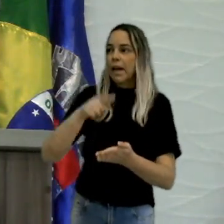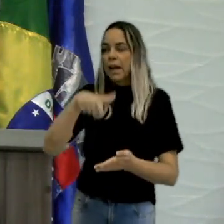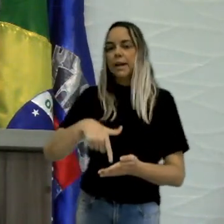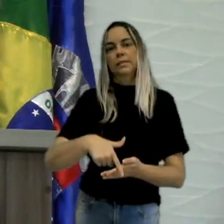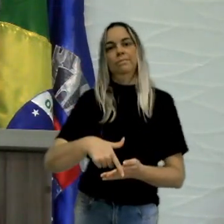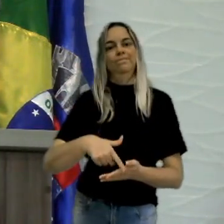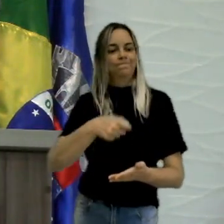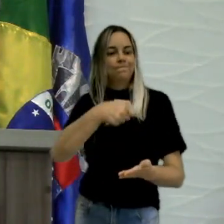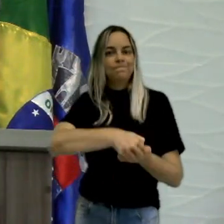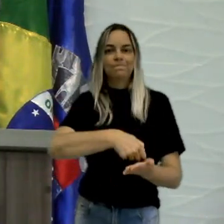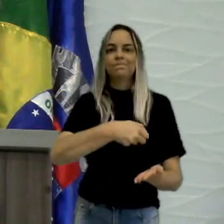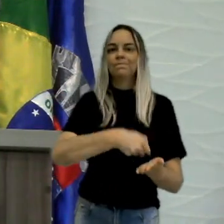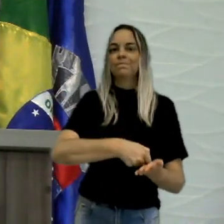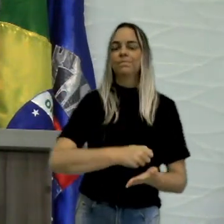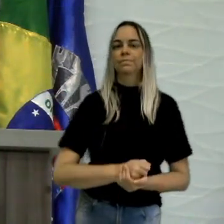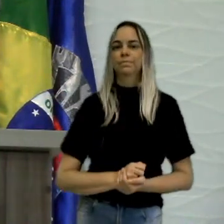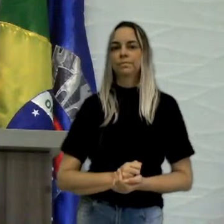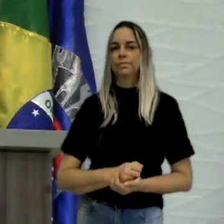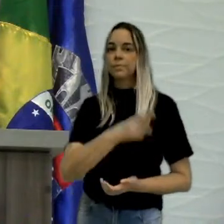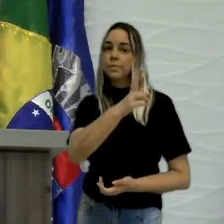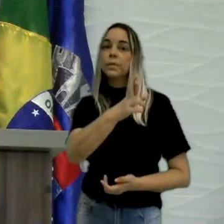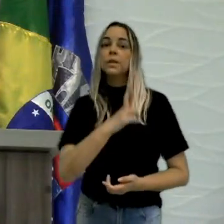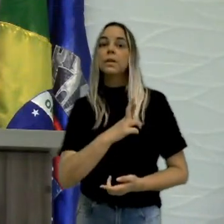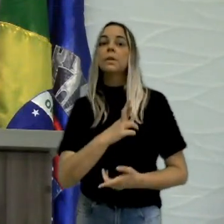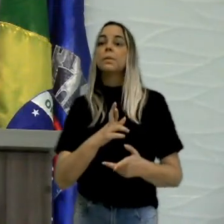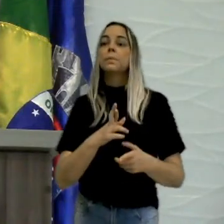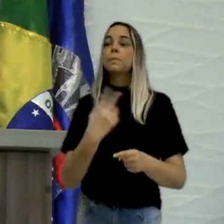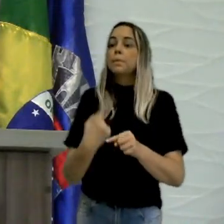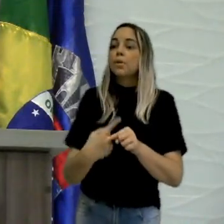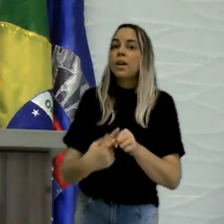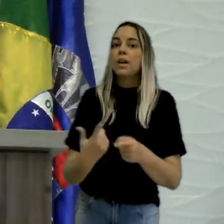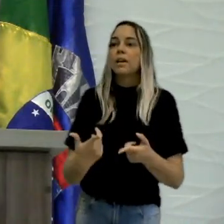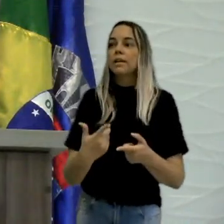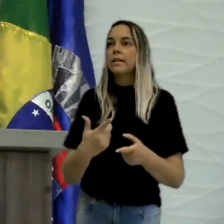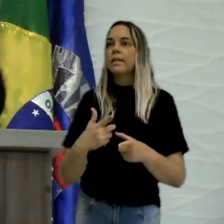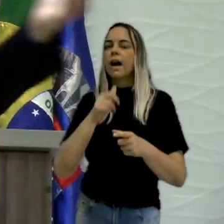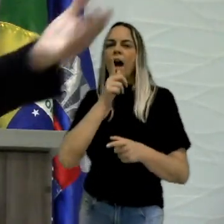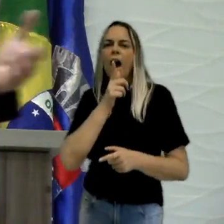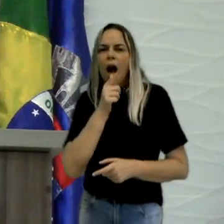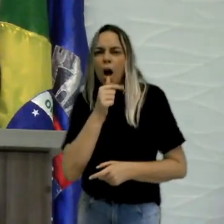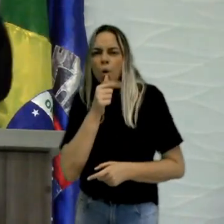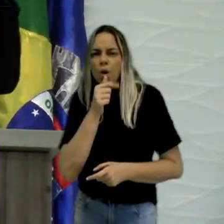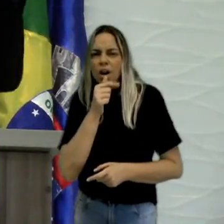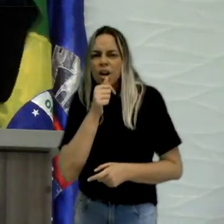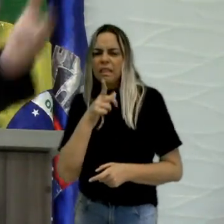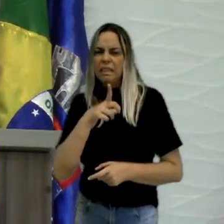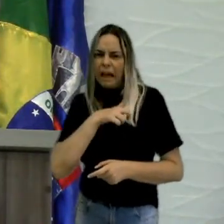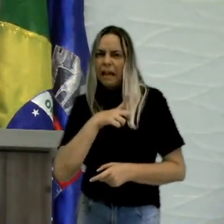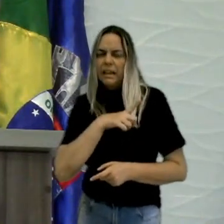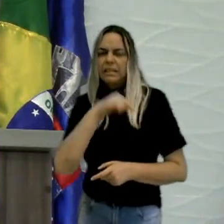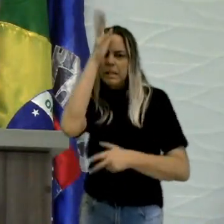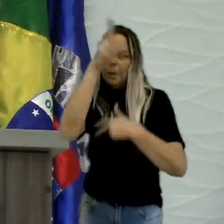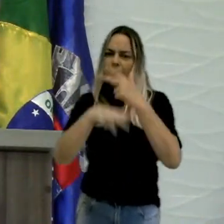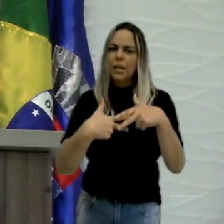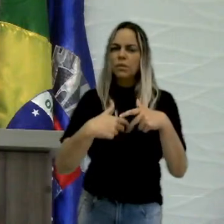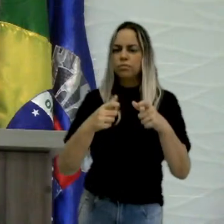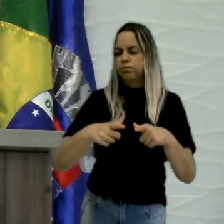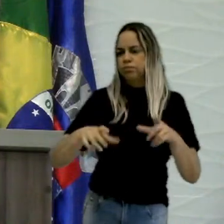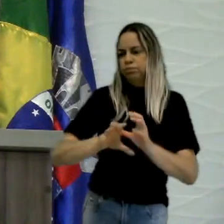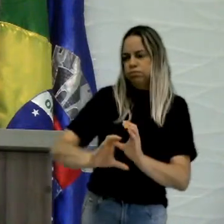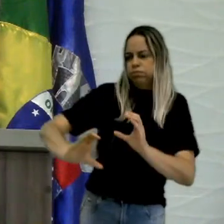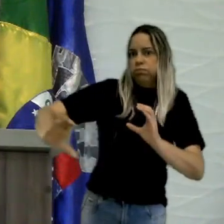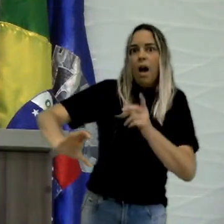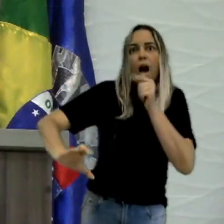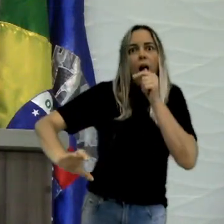punição, vai ter que responder por que é que São Bento do Una tem tanta rede de água, tanta ligação de água, a